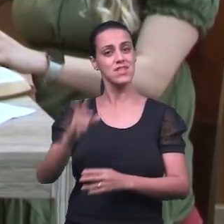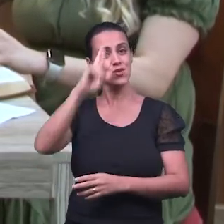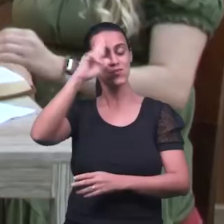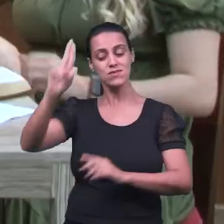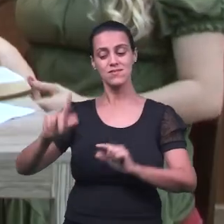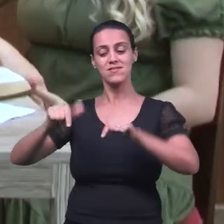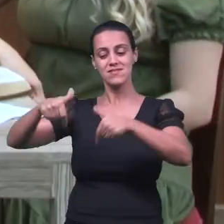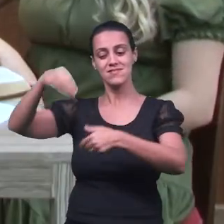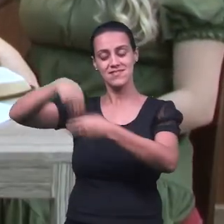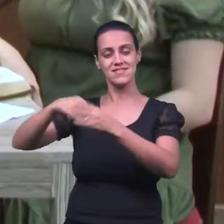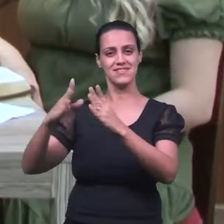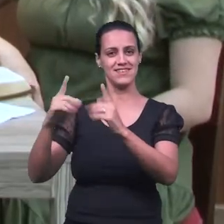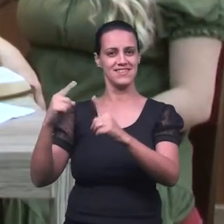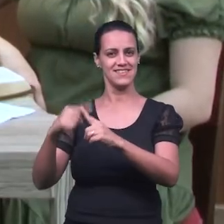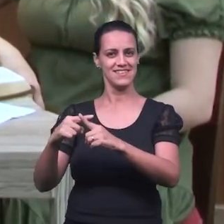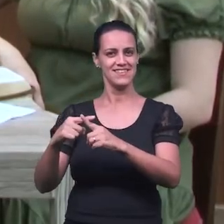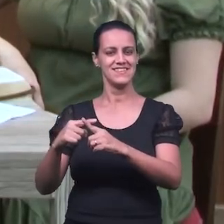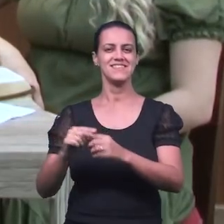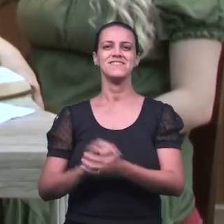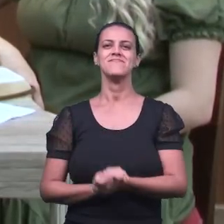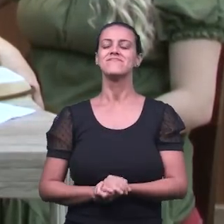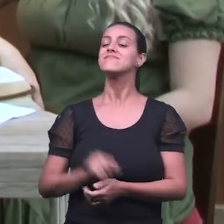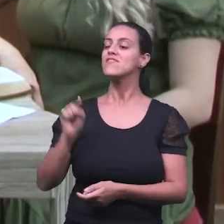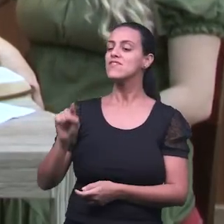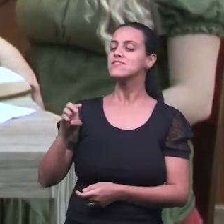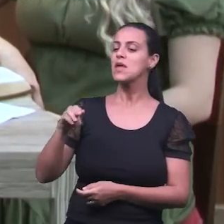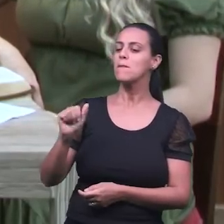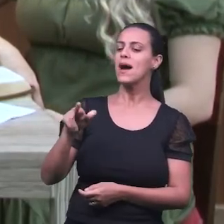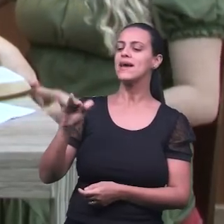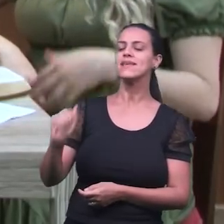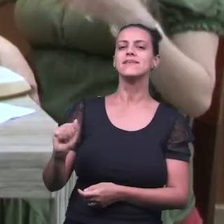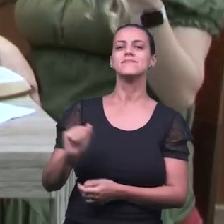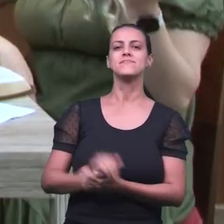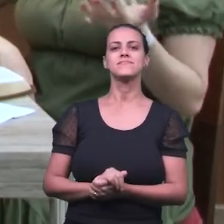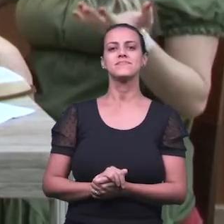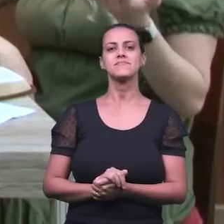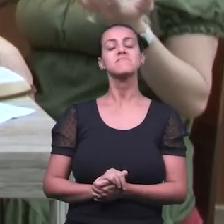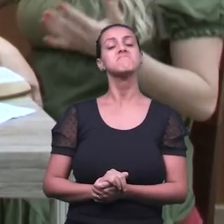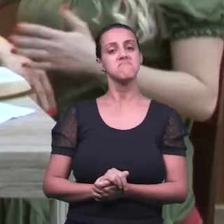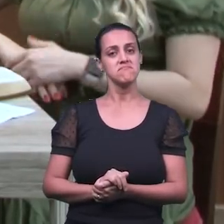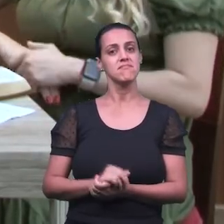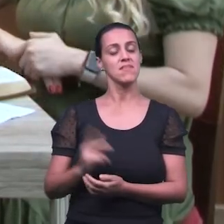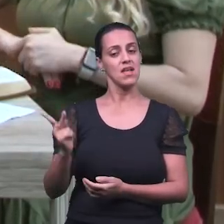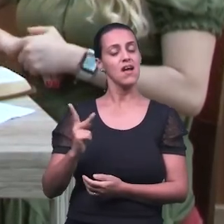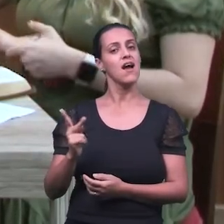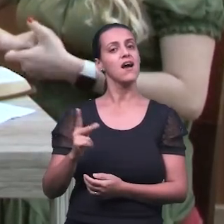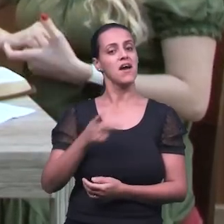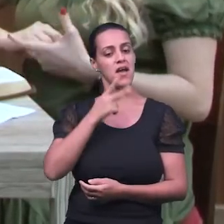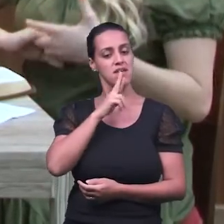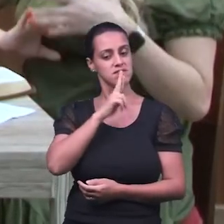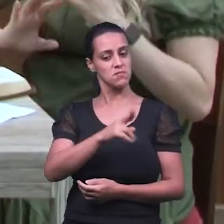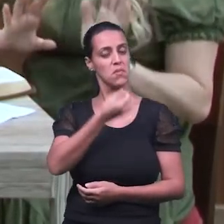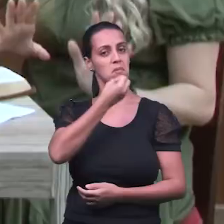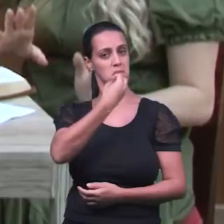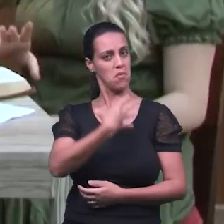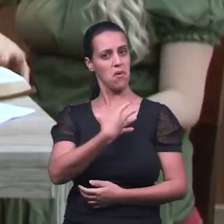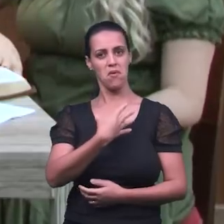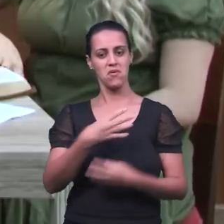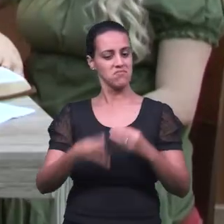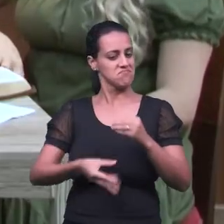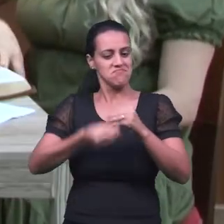se revelando, não é isso? Maria Luísa, e você? Amém. Os irmãos, eles foram bem completos nas respostas, né? Eu acho que não